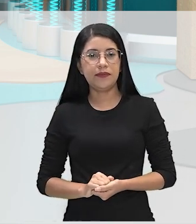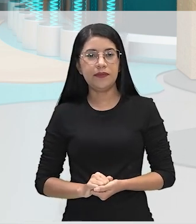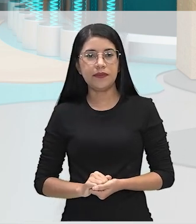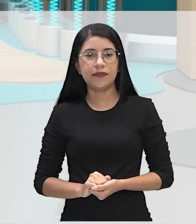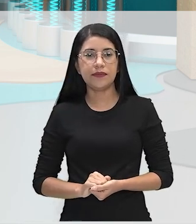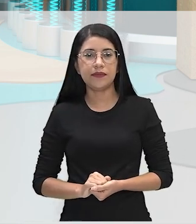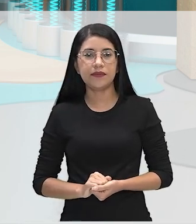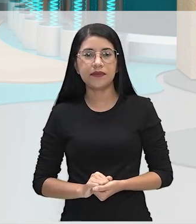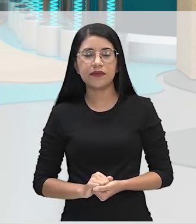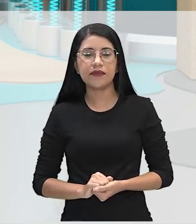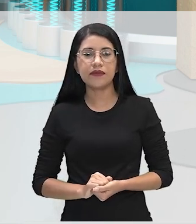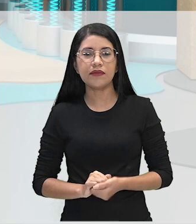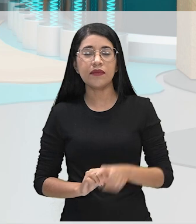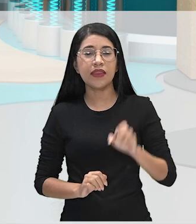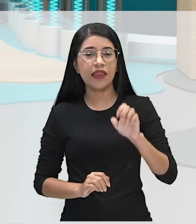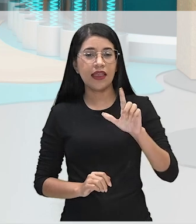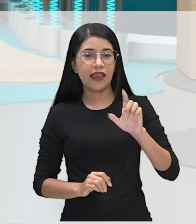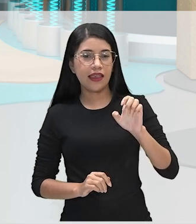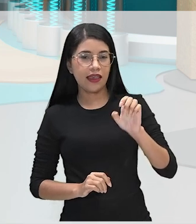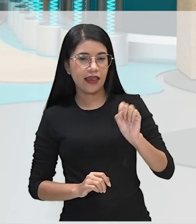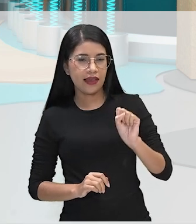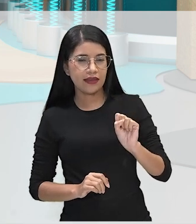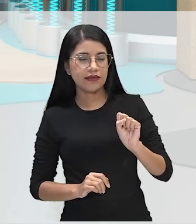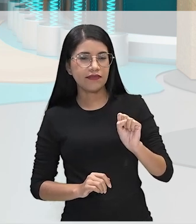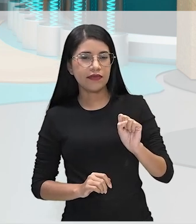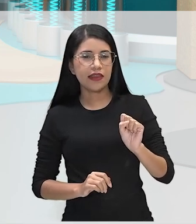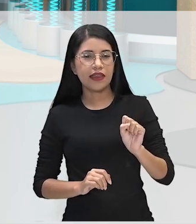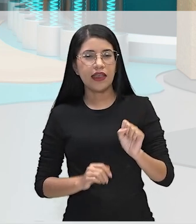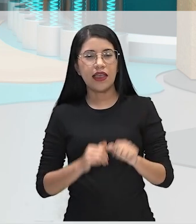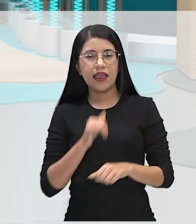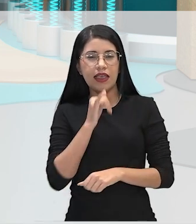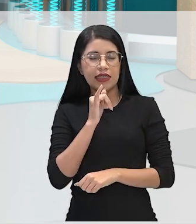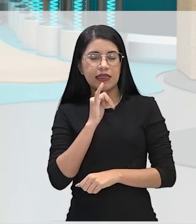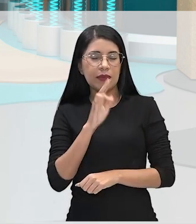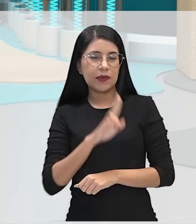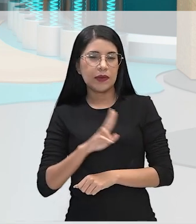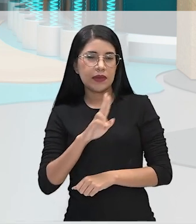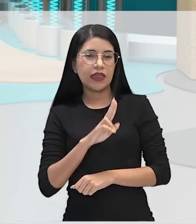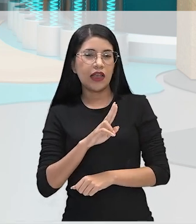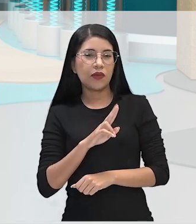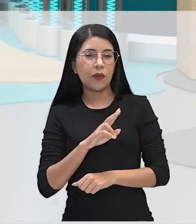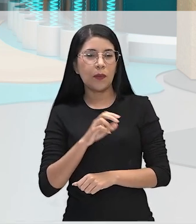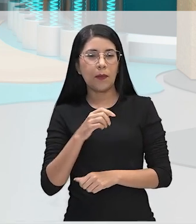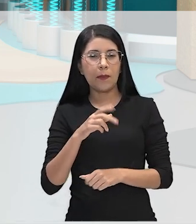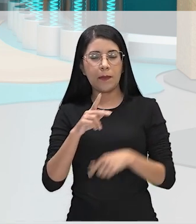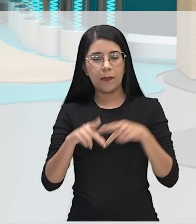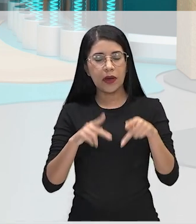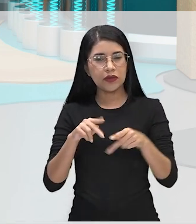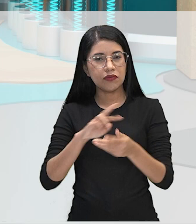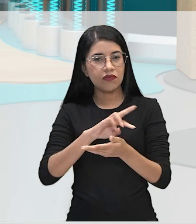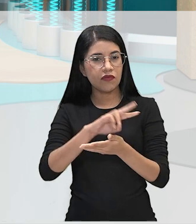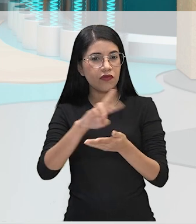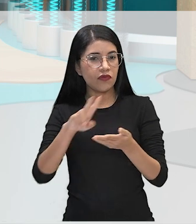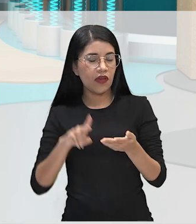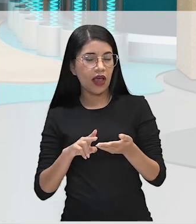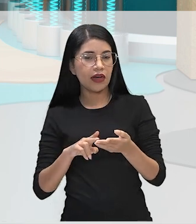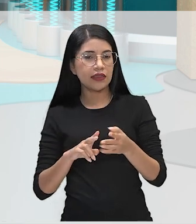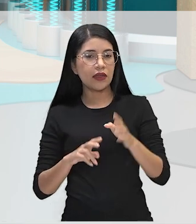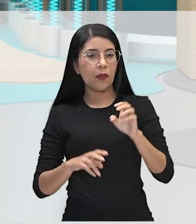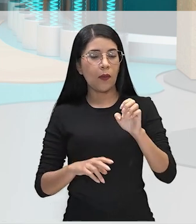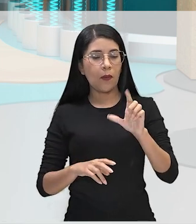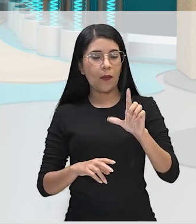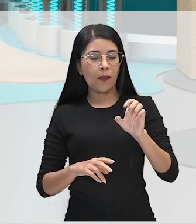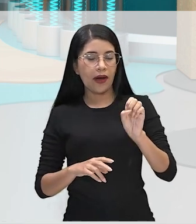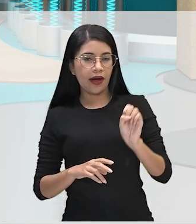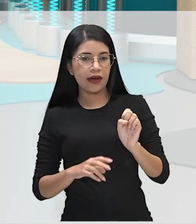ok? Eles. Esse eles aqui é usado para mais de uma pessoa, tá certo? Então, eles em inglês